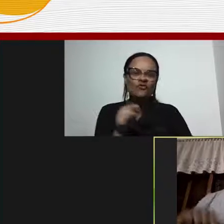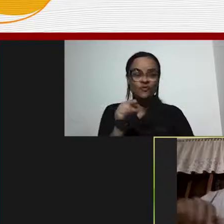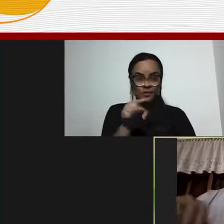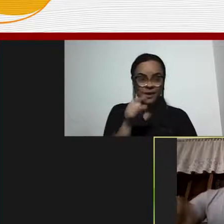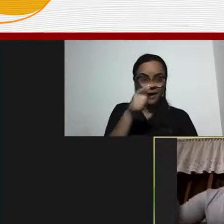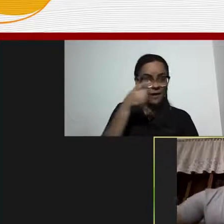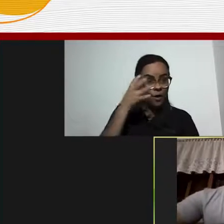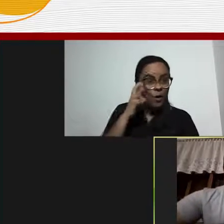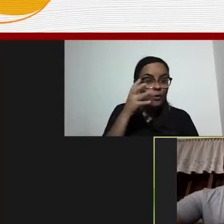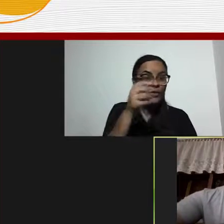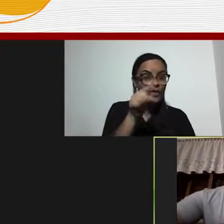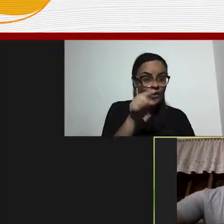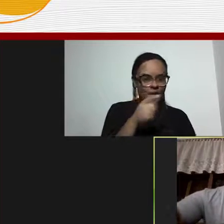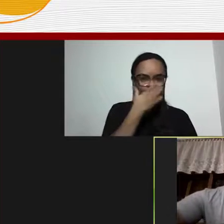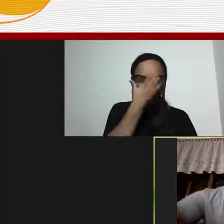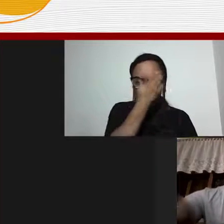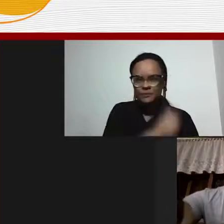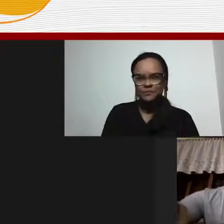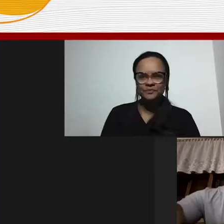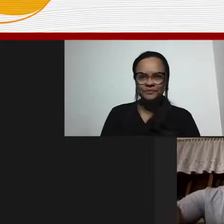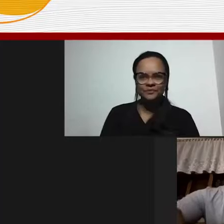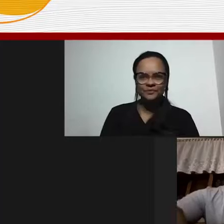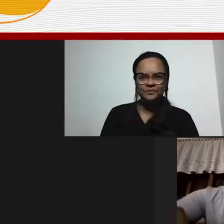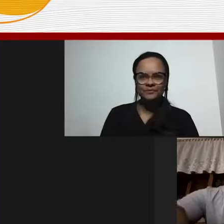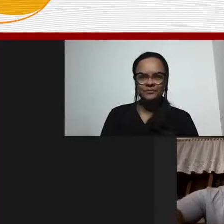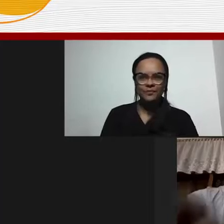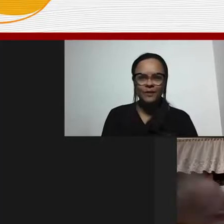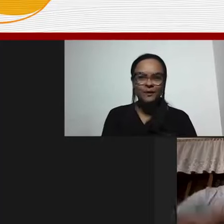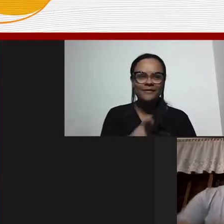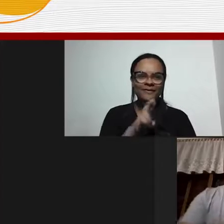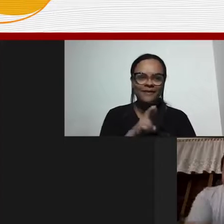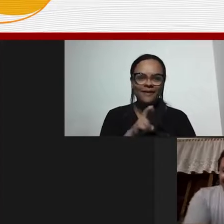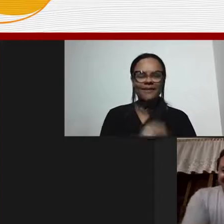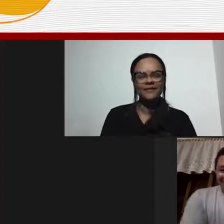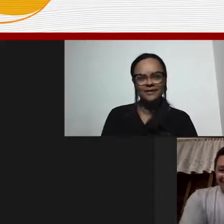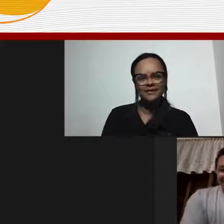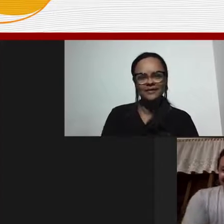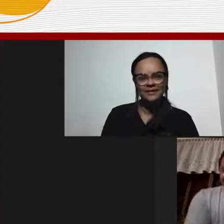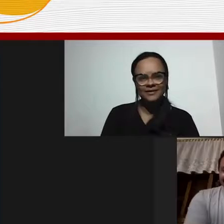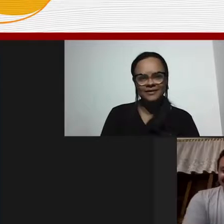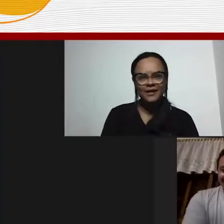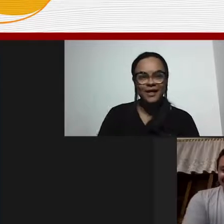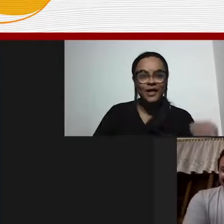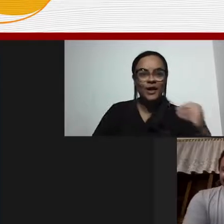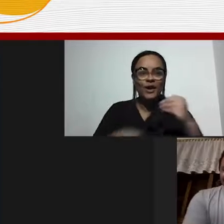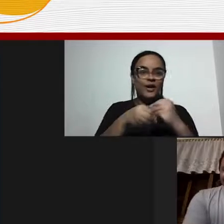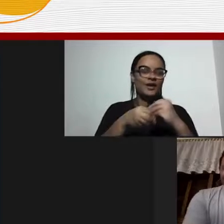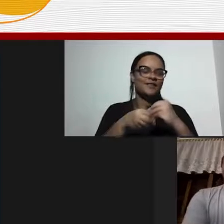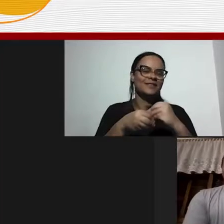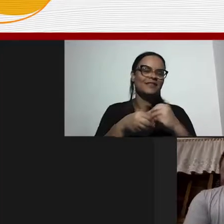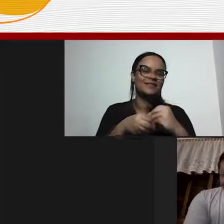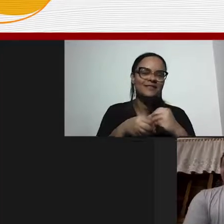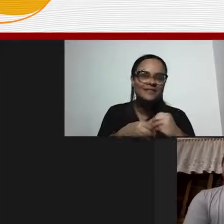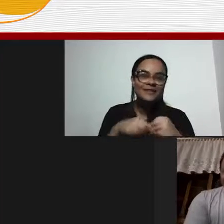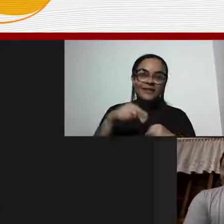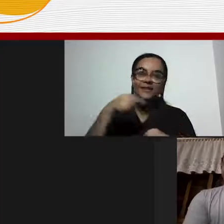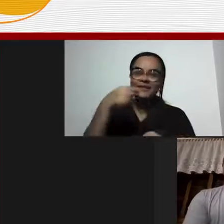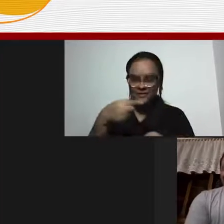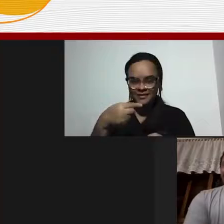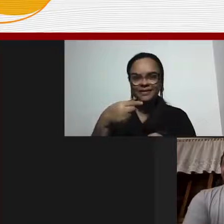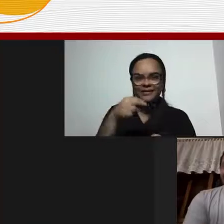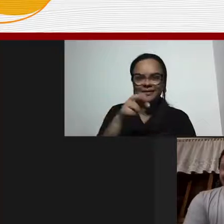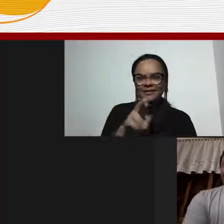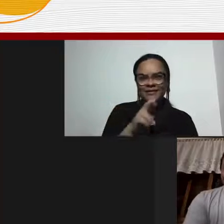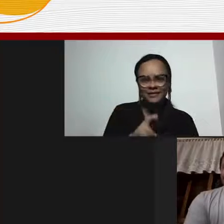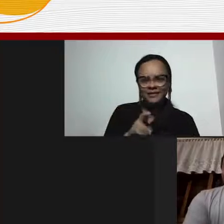aconteceu? Rodô, respondendo sua pergunta, eu ia completar a sua fala depois, respondendo